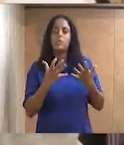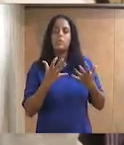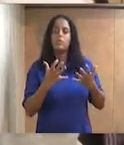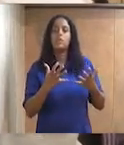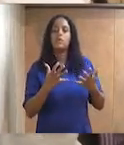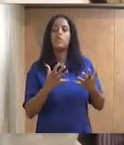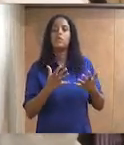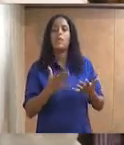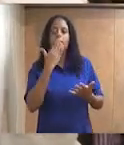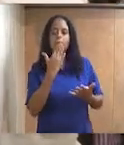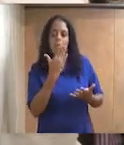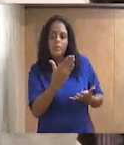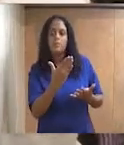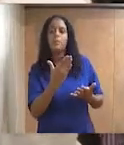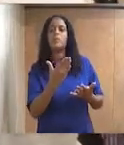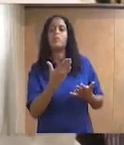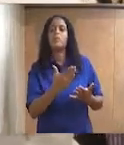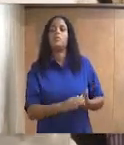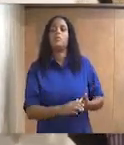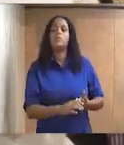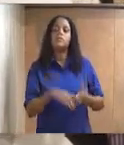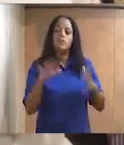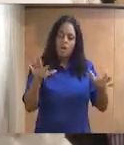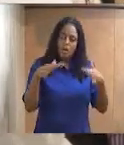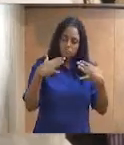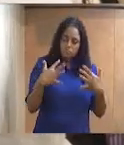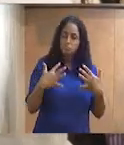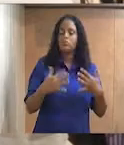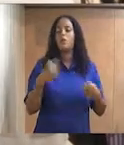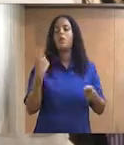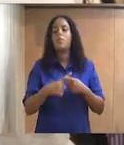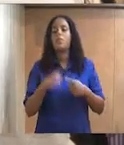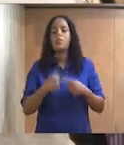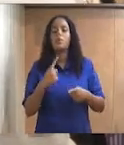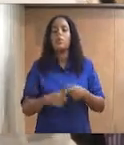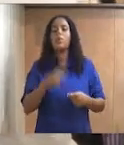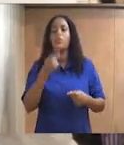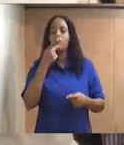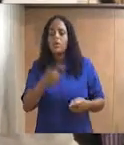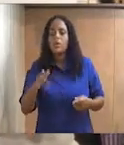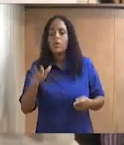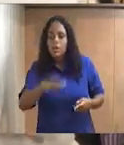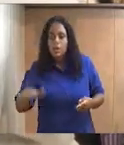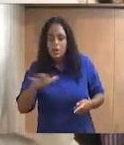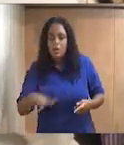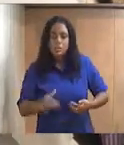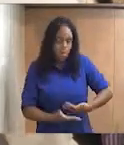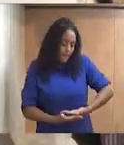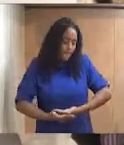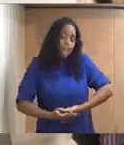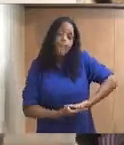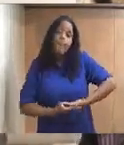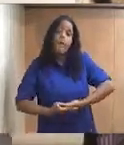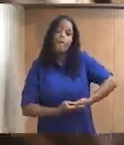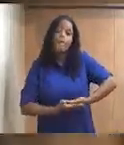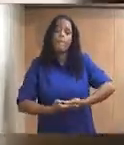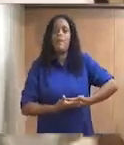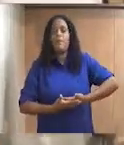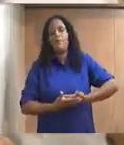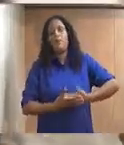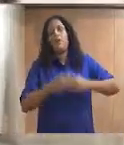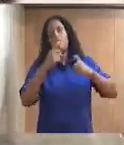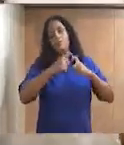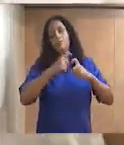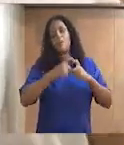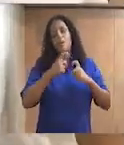pedir um pouco de atenção, né? Porque eu estou falando de uma criança de meses de nascido que está na UTI. Então, queria que